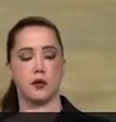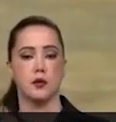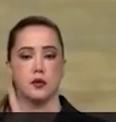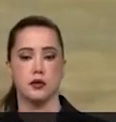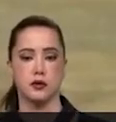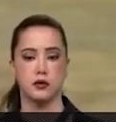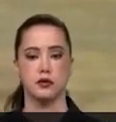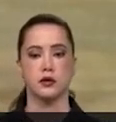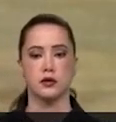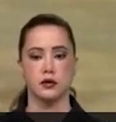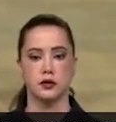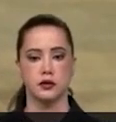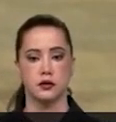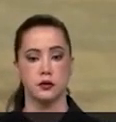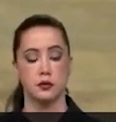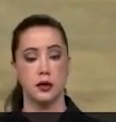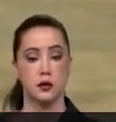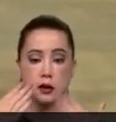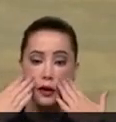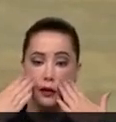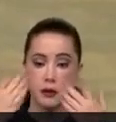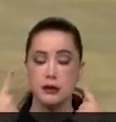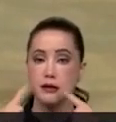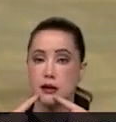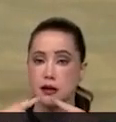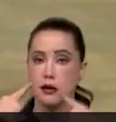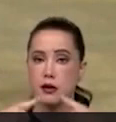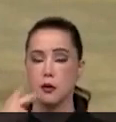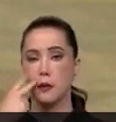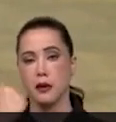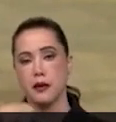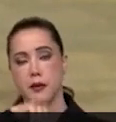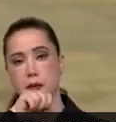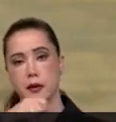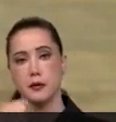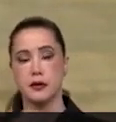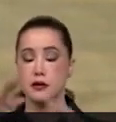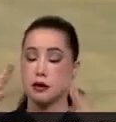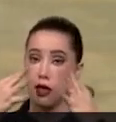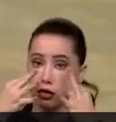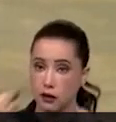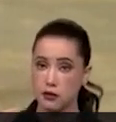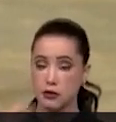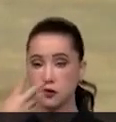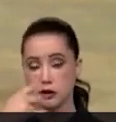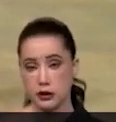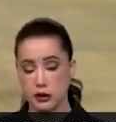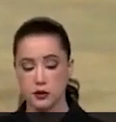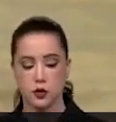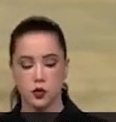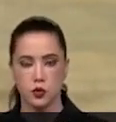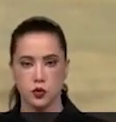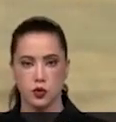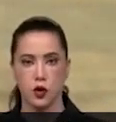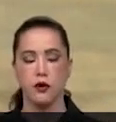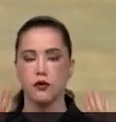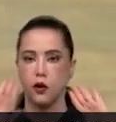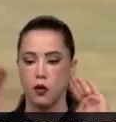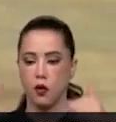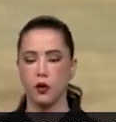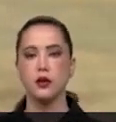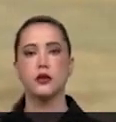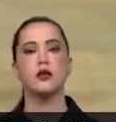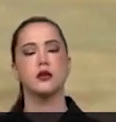gente. Além de apresentar denúncias, os pais precisam ficar atentos aos conteúdos que as crianças ou adolescentes acessam e